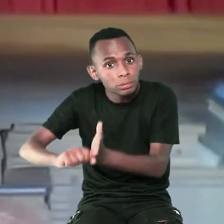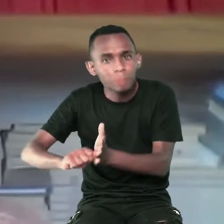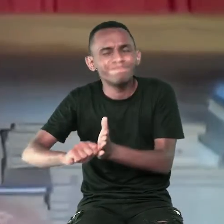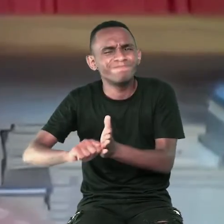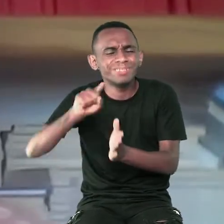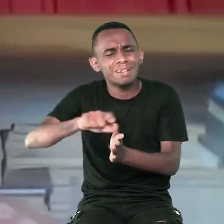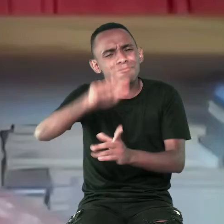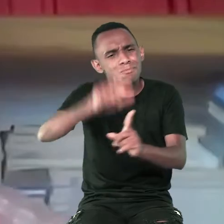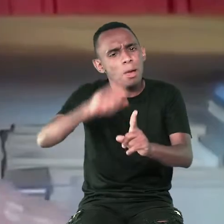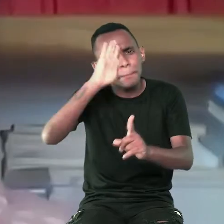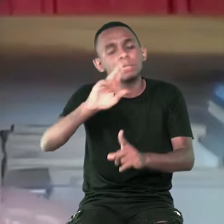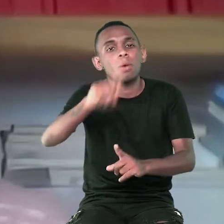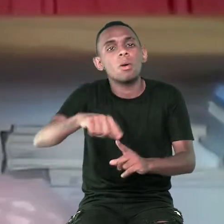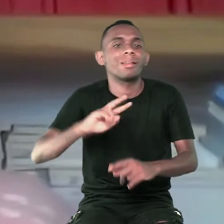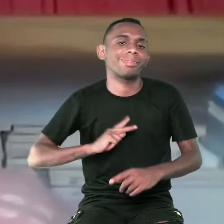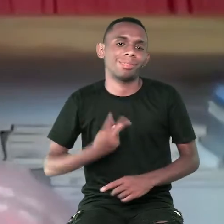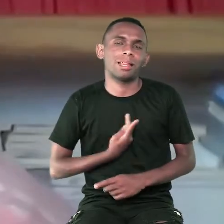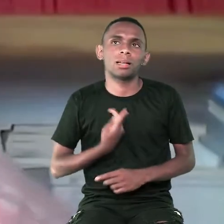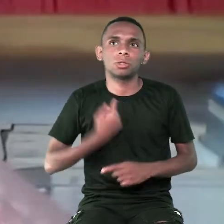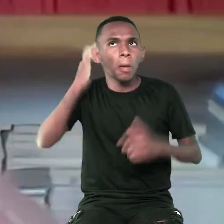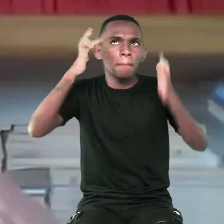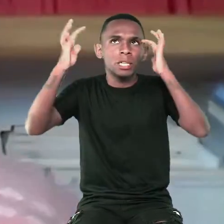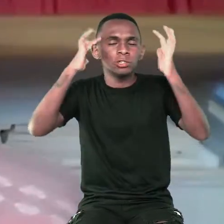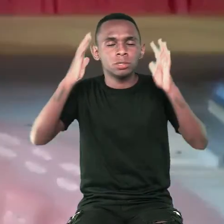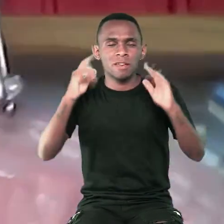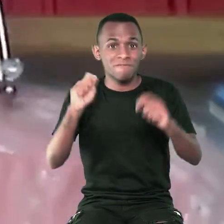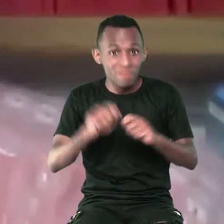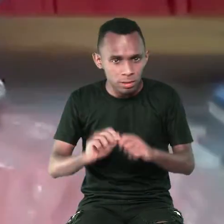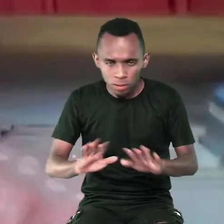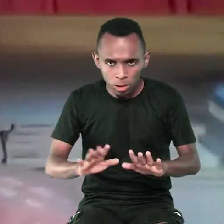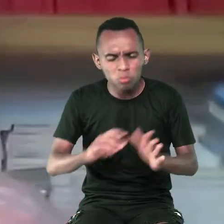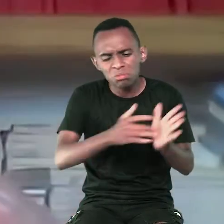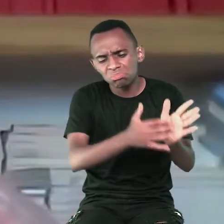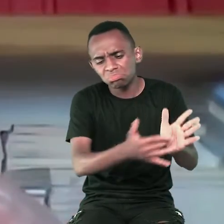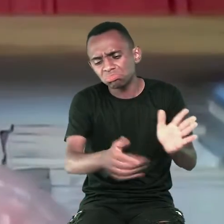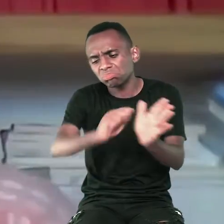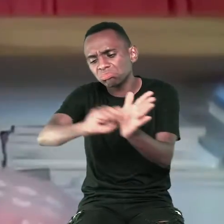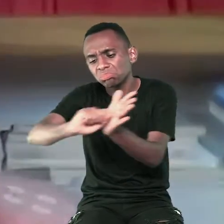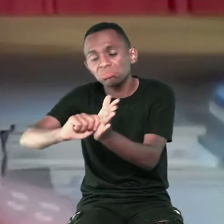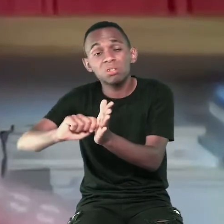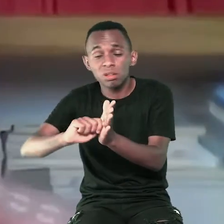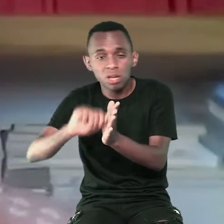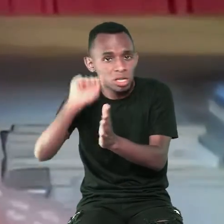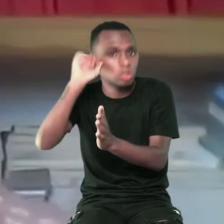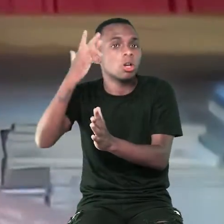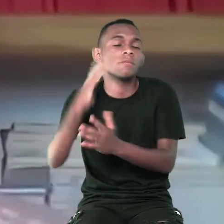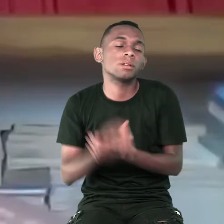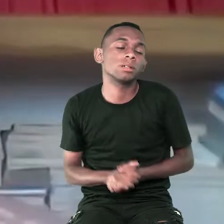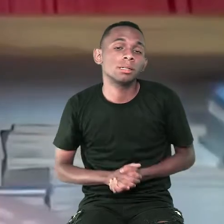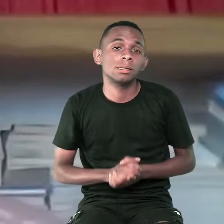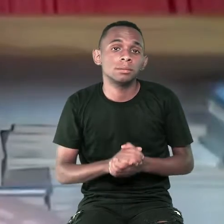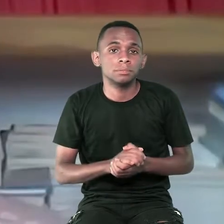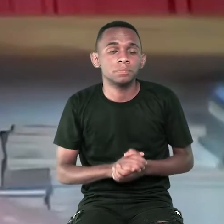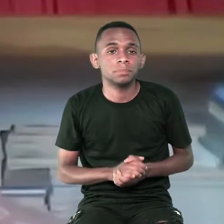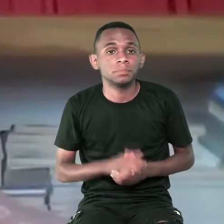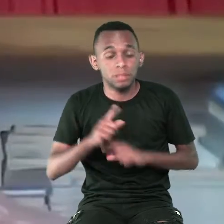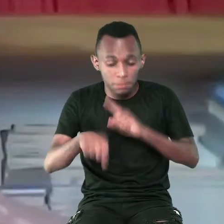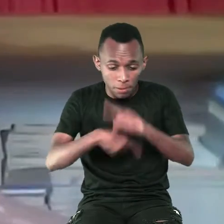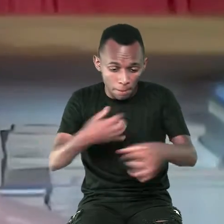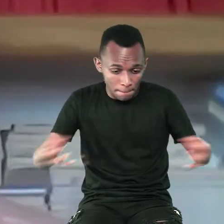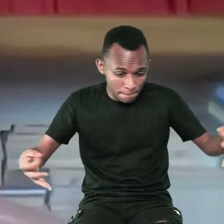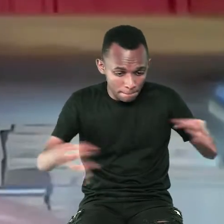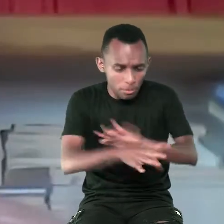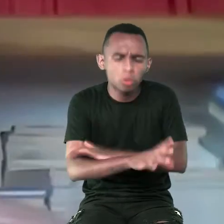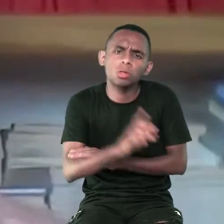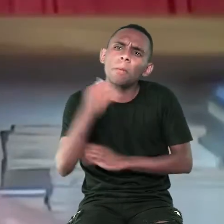planejei fazer, assim, foi durante. Depois dessa primeira parte que eu escrevi, é que eu